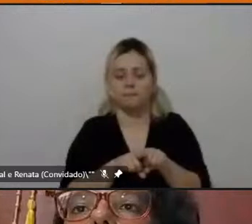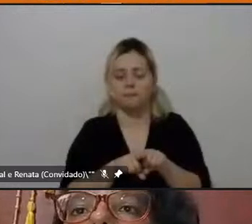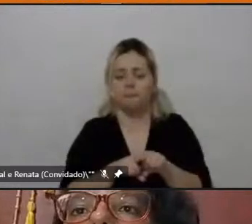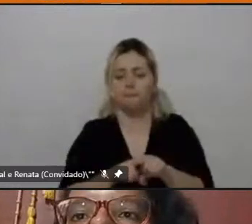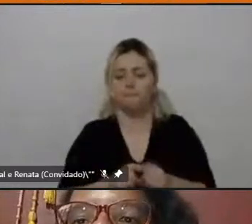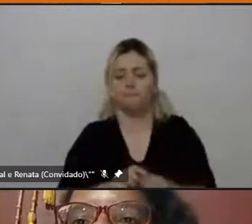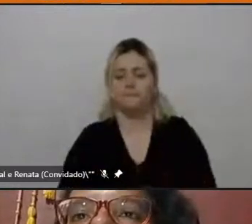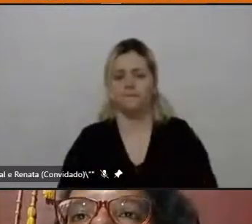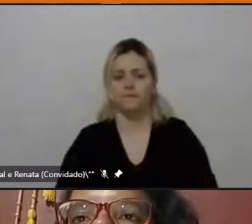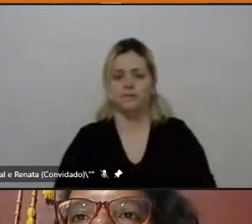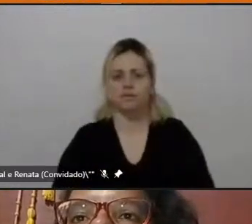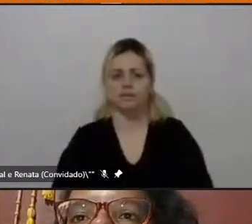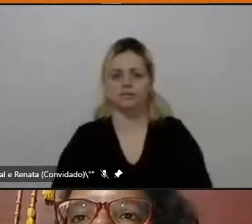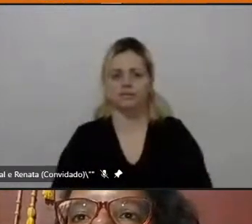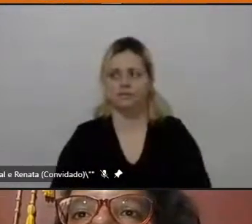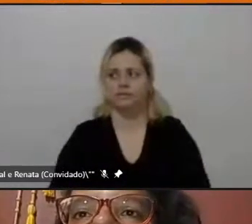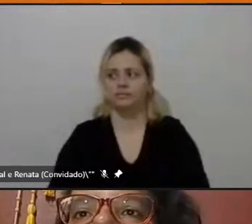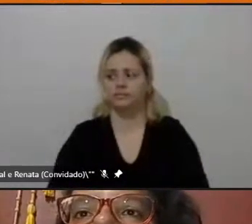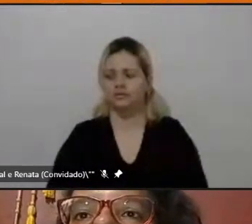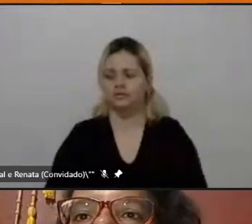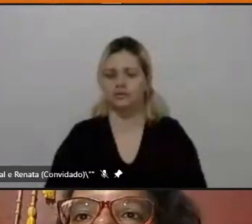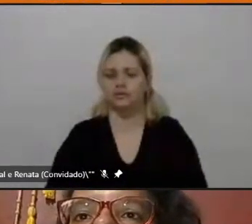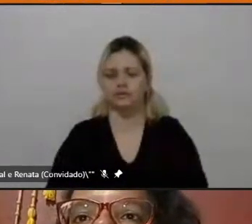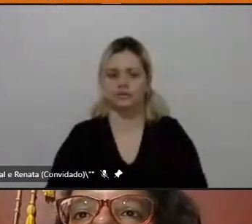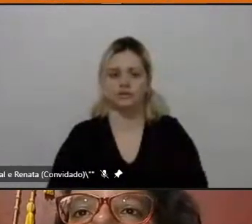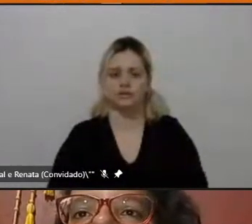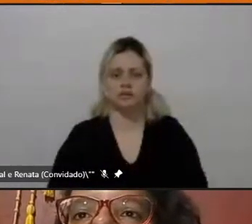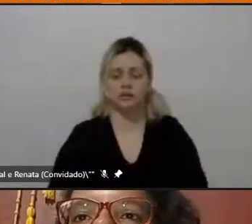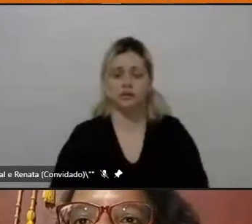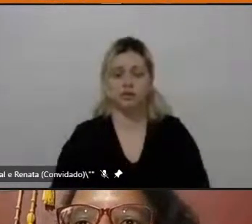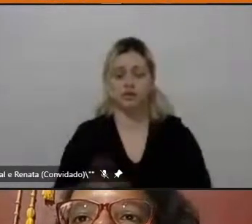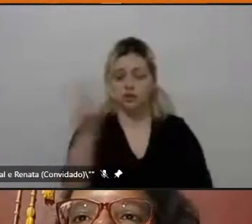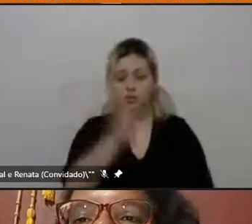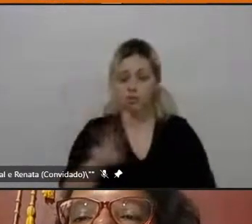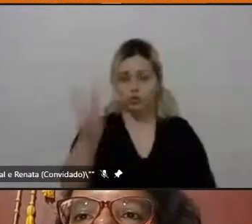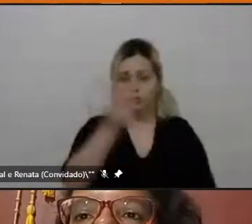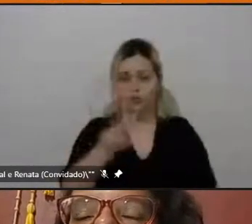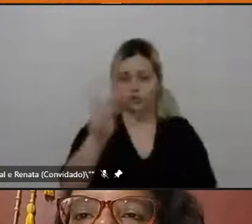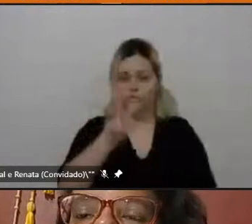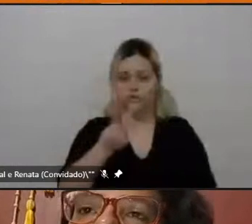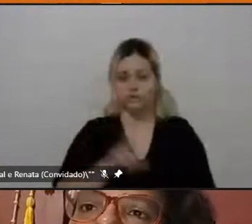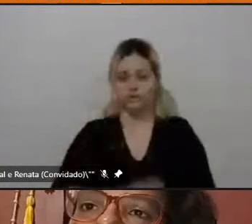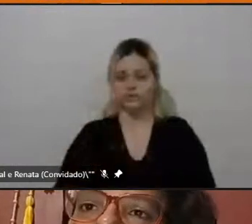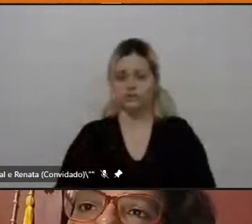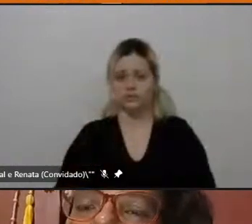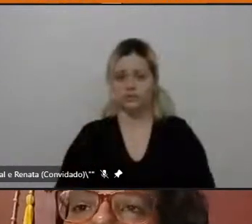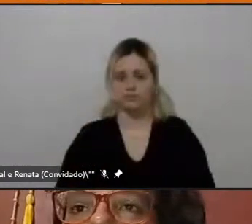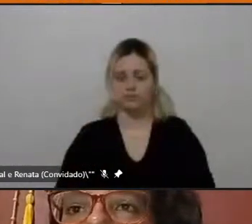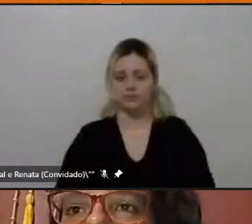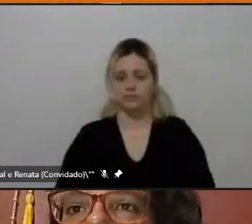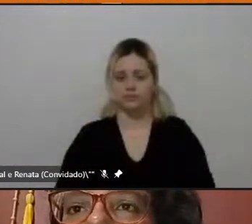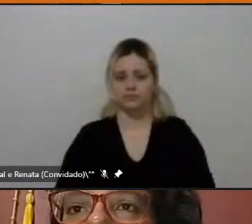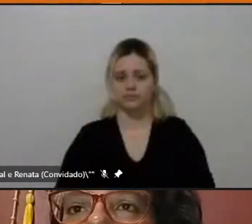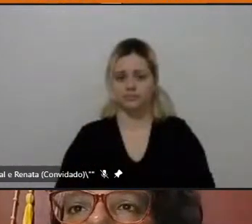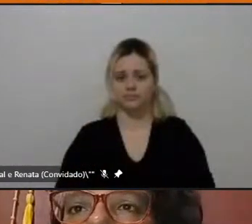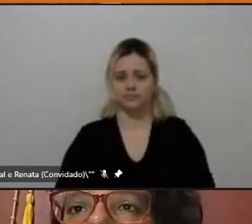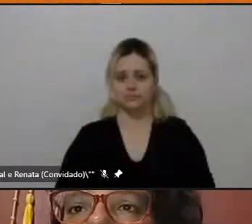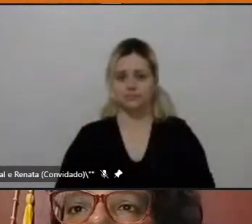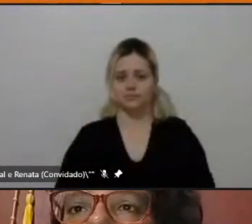Do desmonte, que a professora Fabiana falou, né? Desmonte que a gente está vivendo, um retrocesso